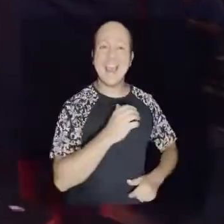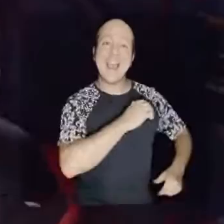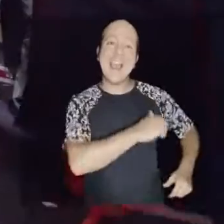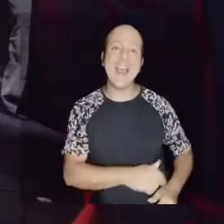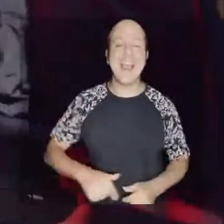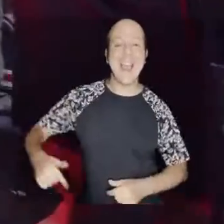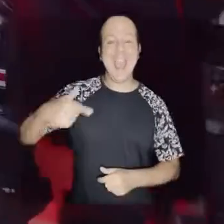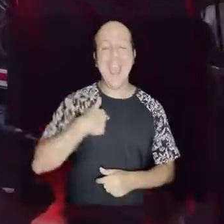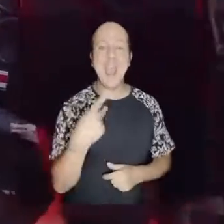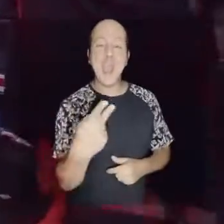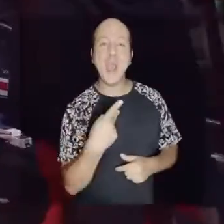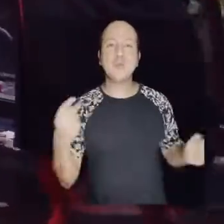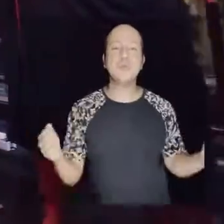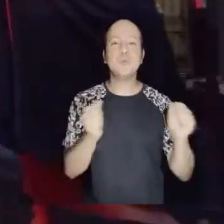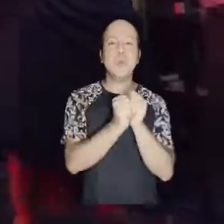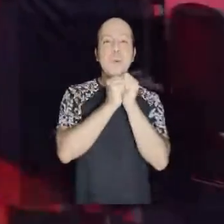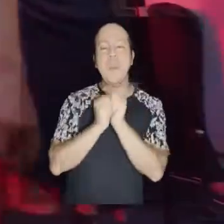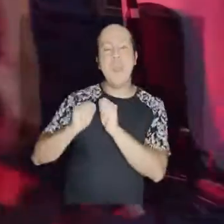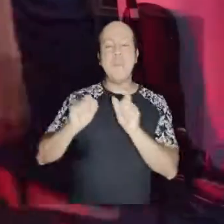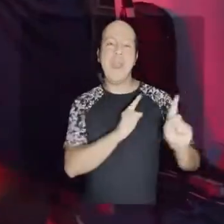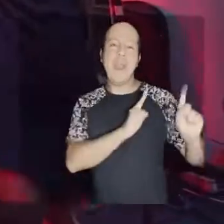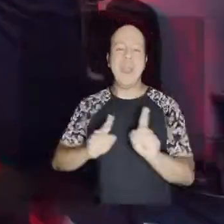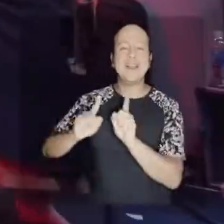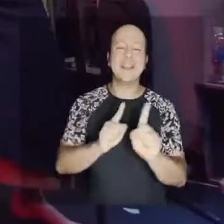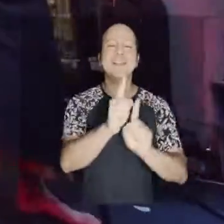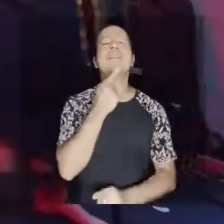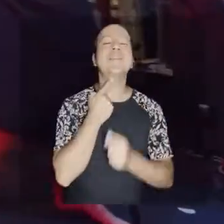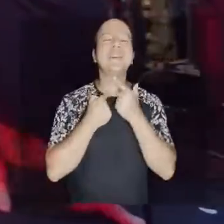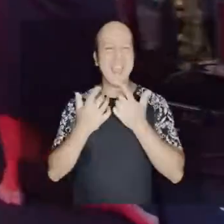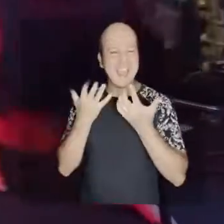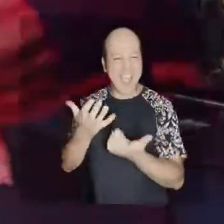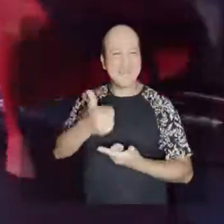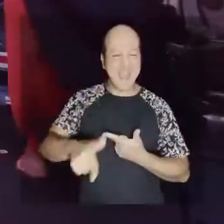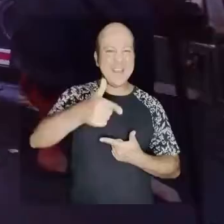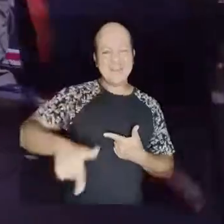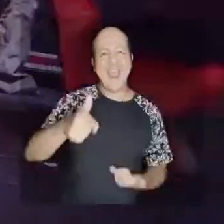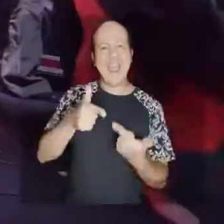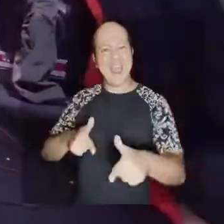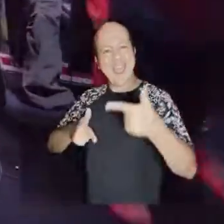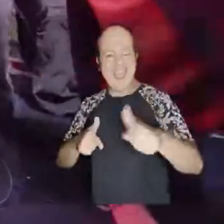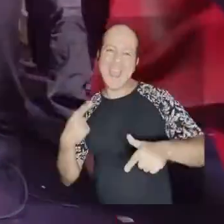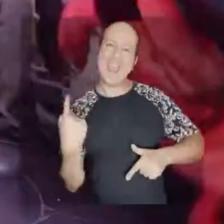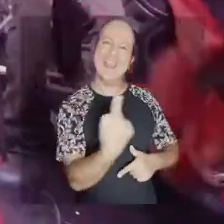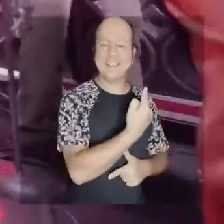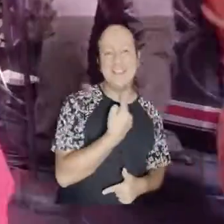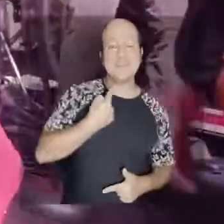Ah, eu, você, nós três, no calor dessa vontade, quero mais uma vez